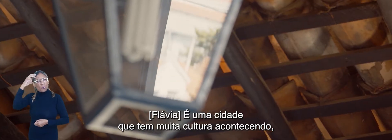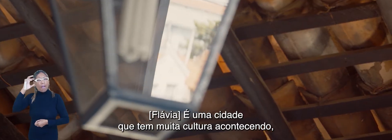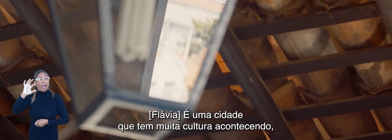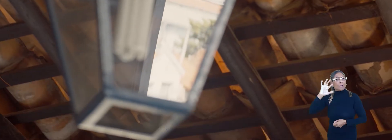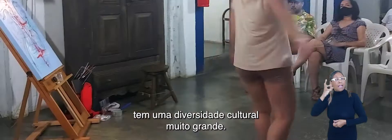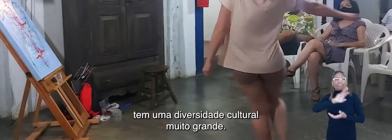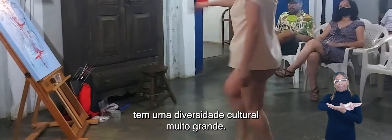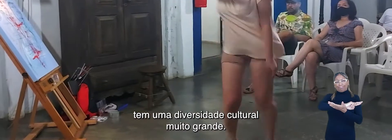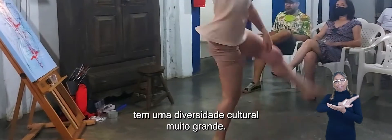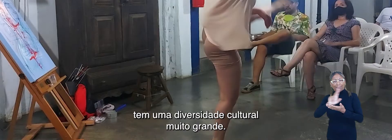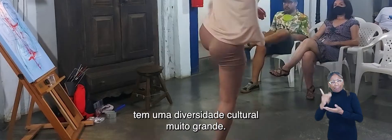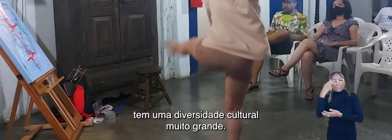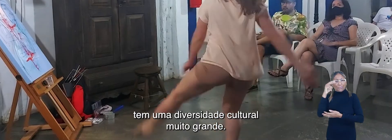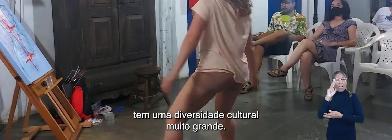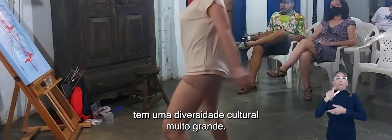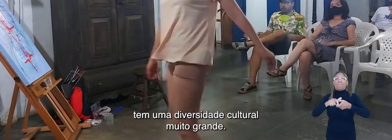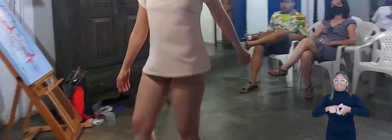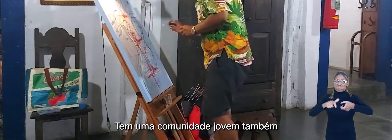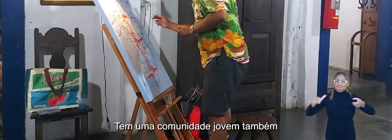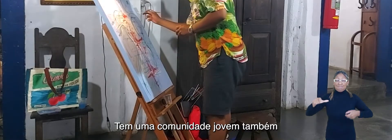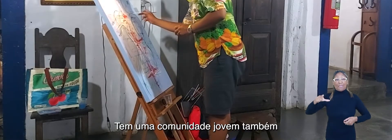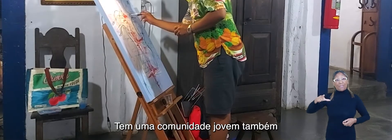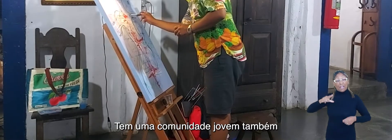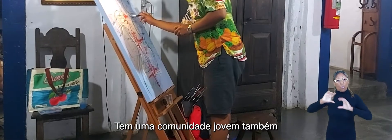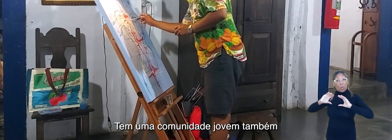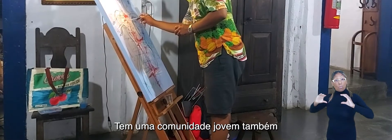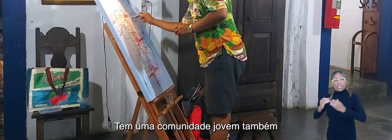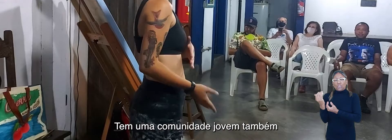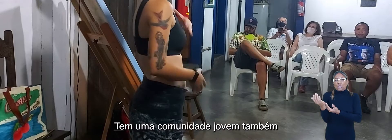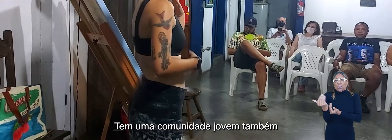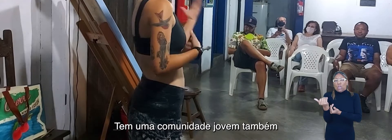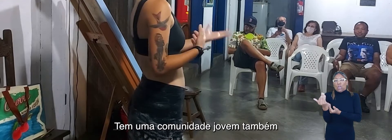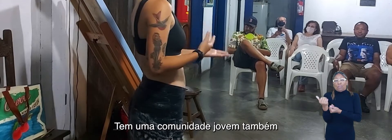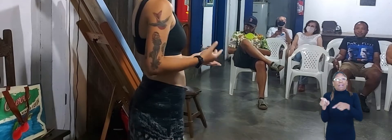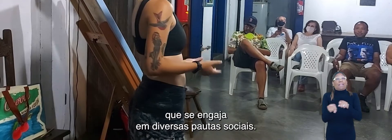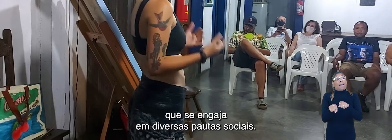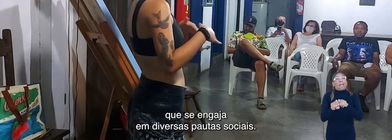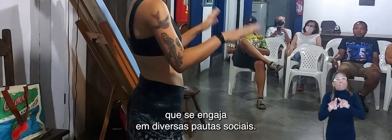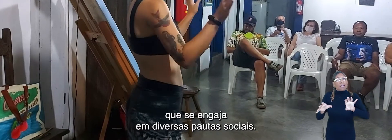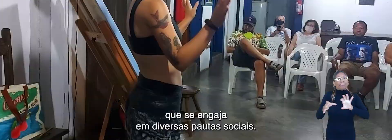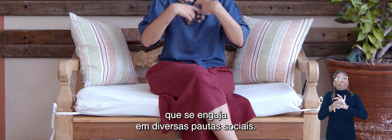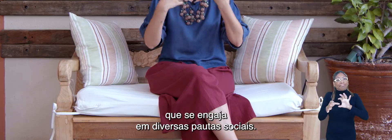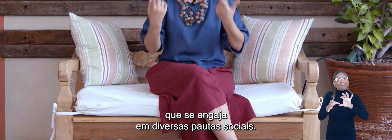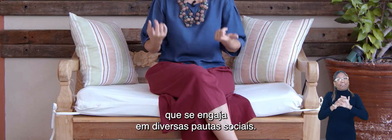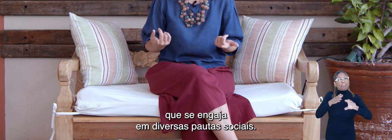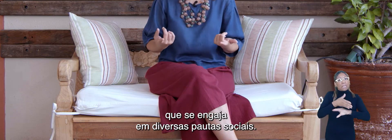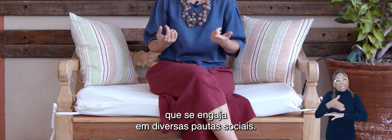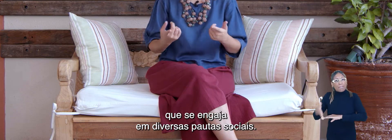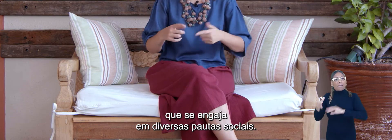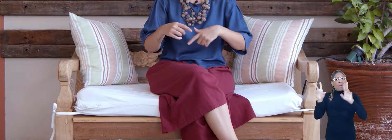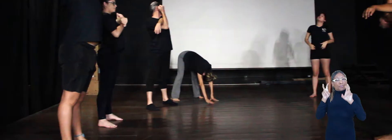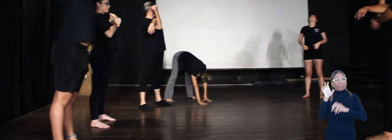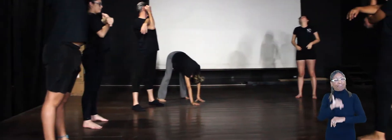muita cultura acontecendo, tem uma diversidade cultural muito grande, tem uma comunidade jovem também que se engaja em diversas